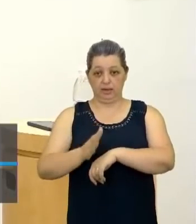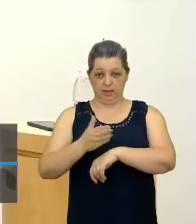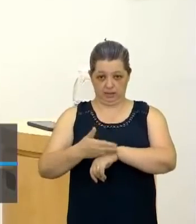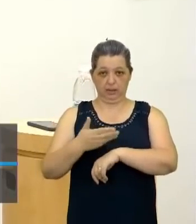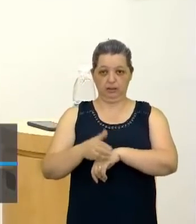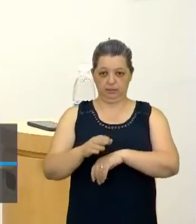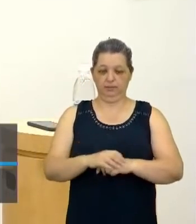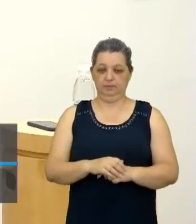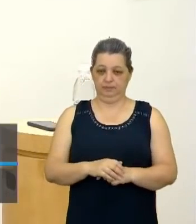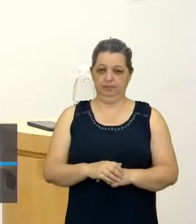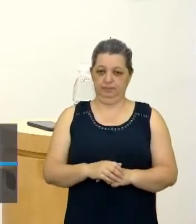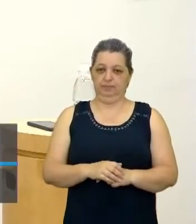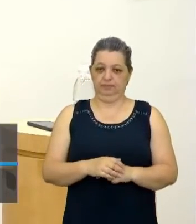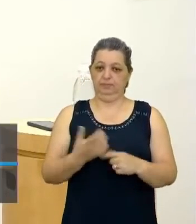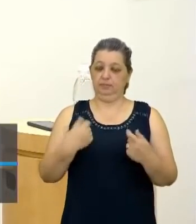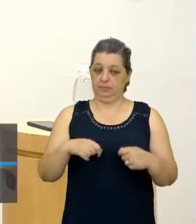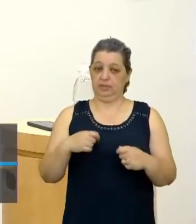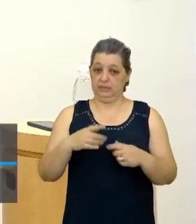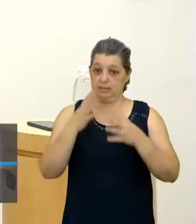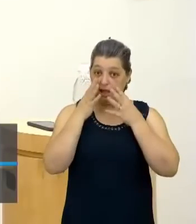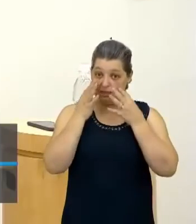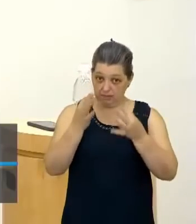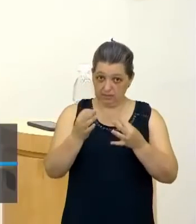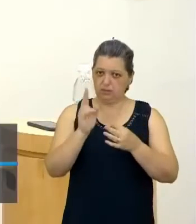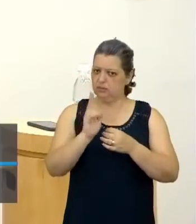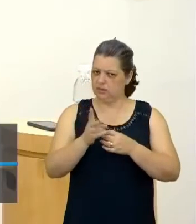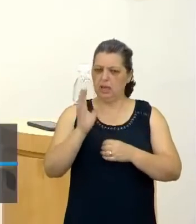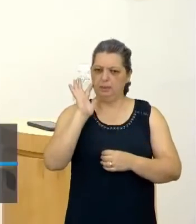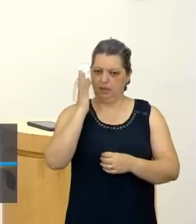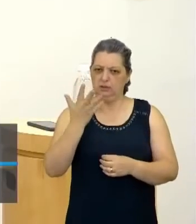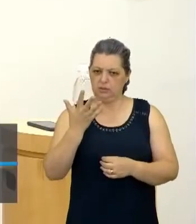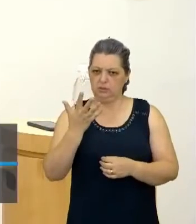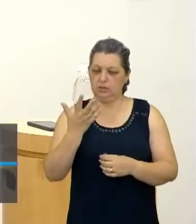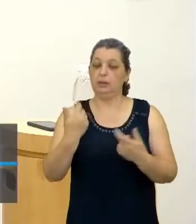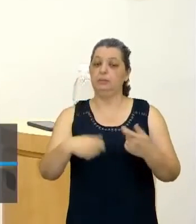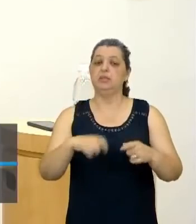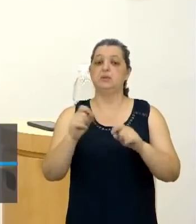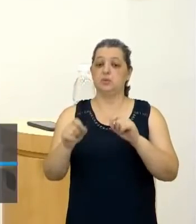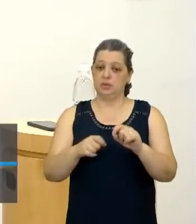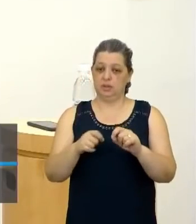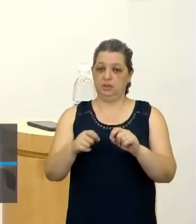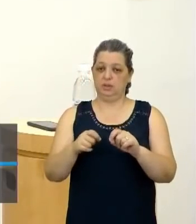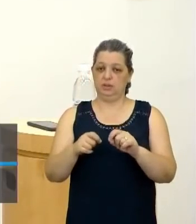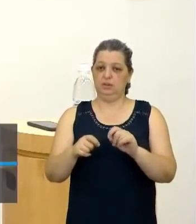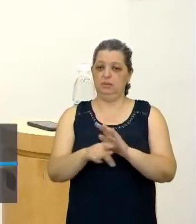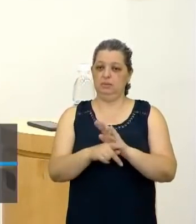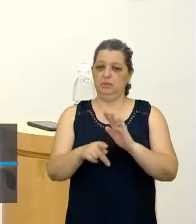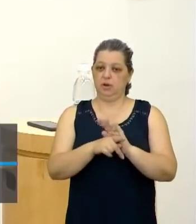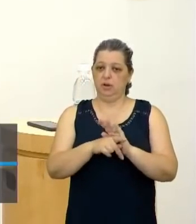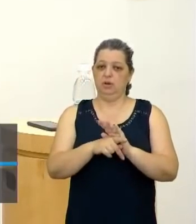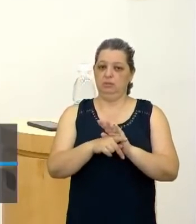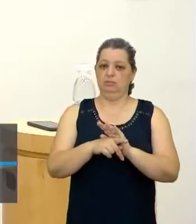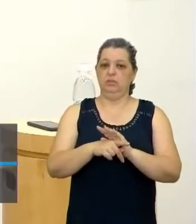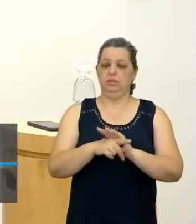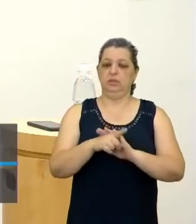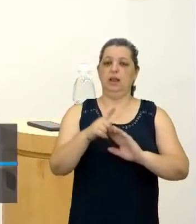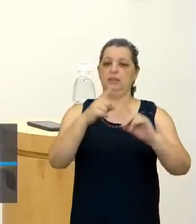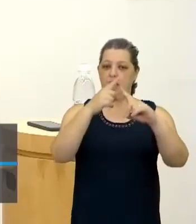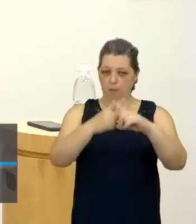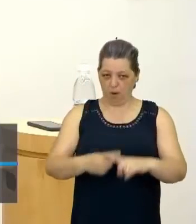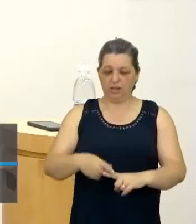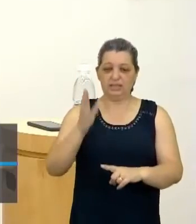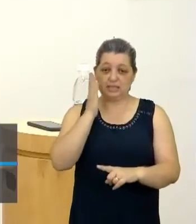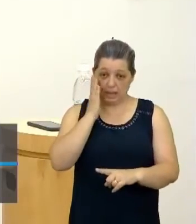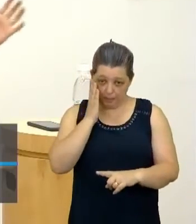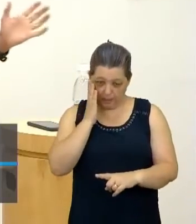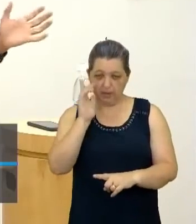pouco de cuidado com essas falas. Então sempre dá para resolver. O que você precisa, aluninho, é saber a tabuada muito bem, tá certo? Saiba a